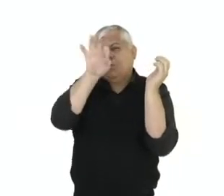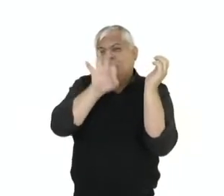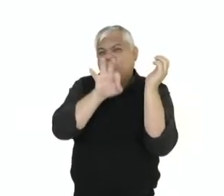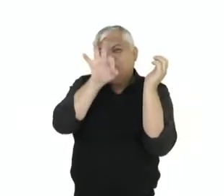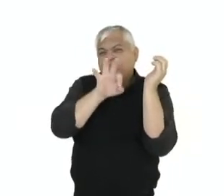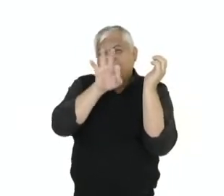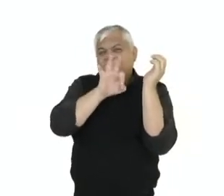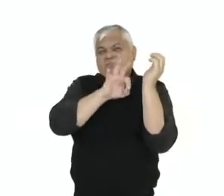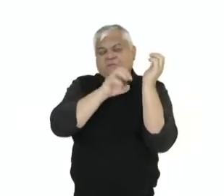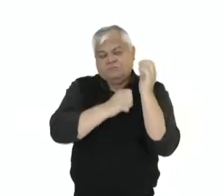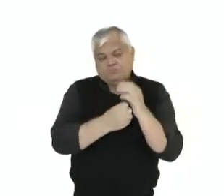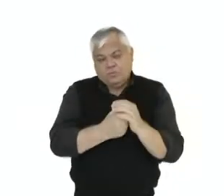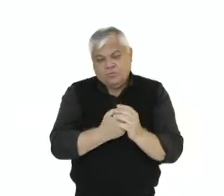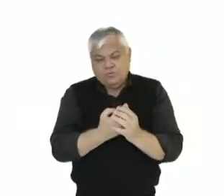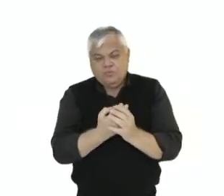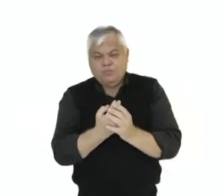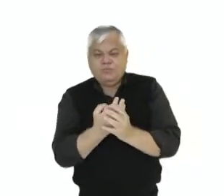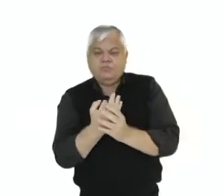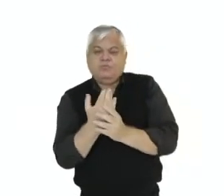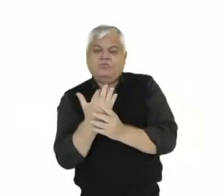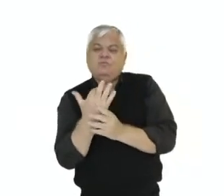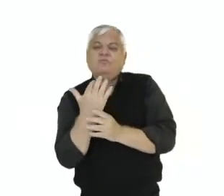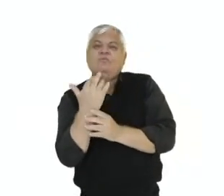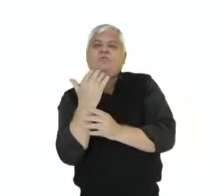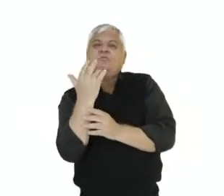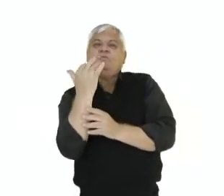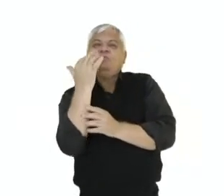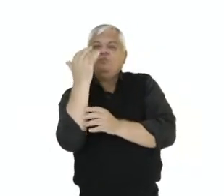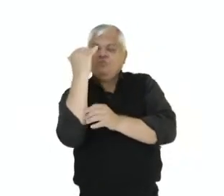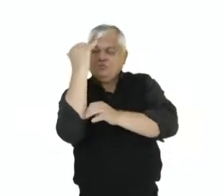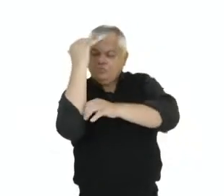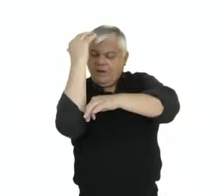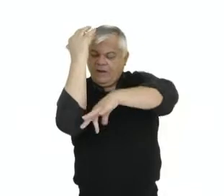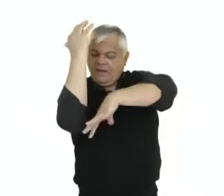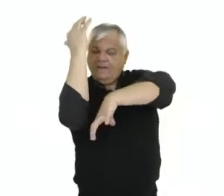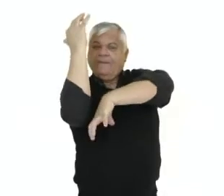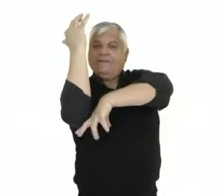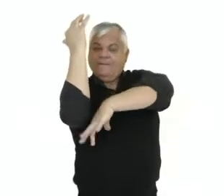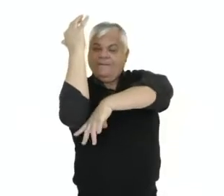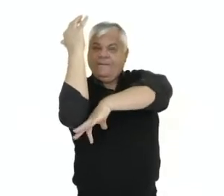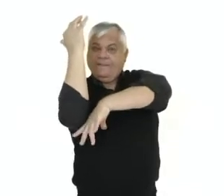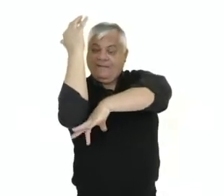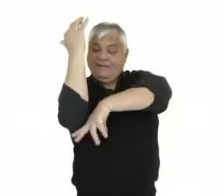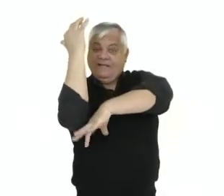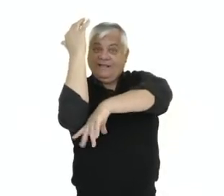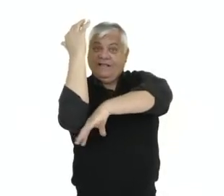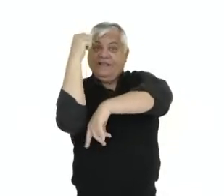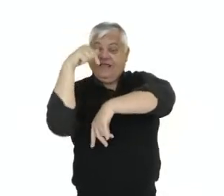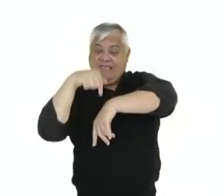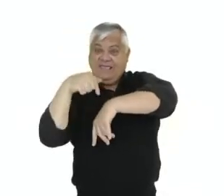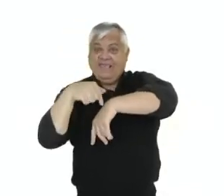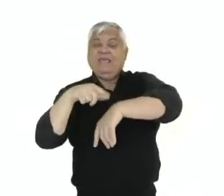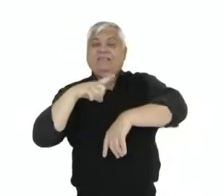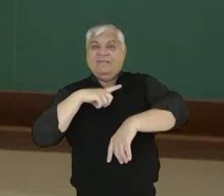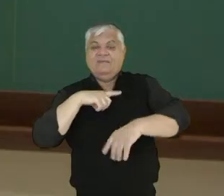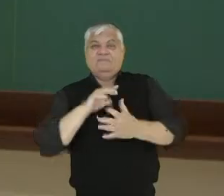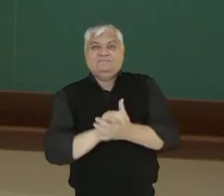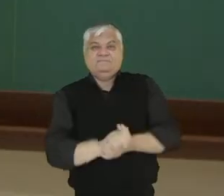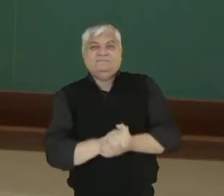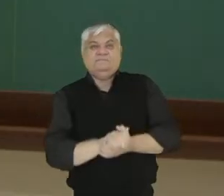E a outra parte fica armazenada na raiz, caule, semente, sob a forma de amido.